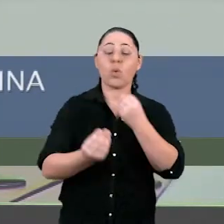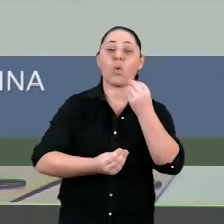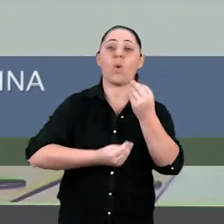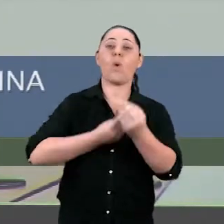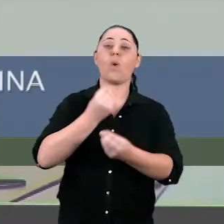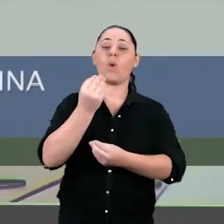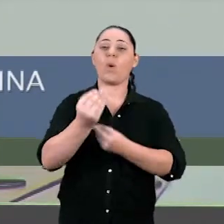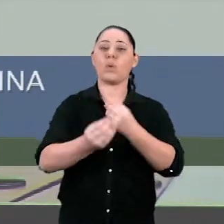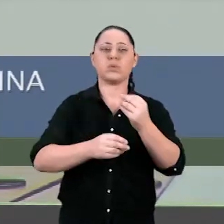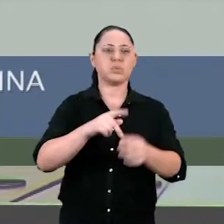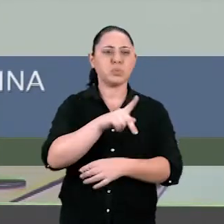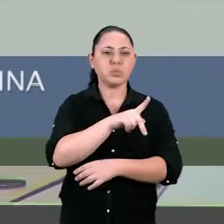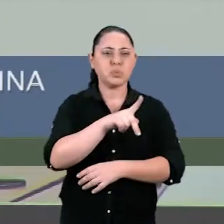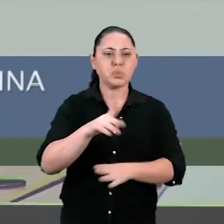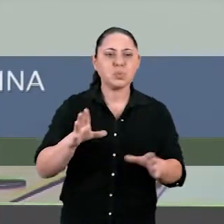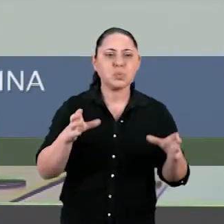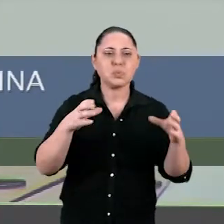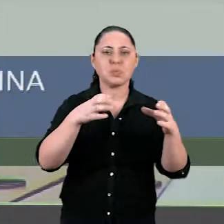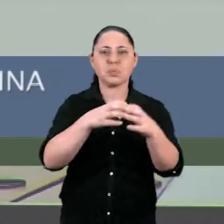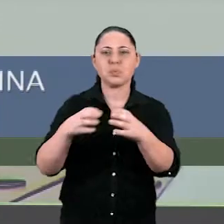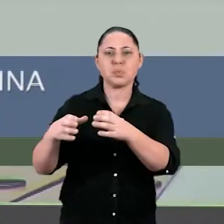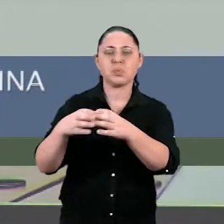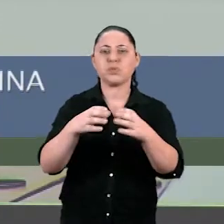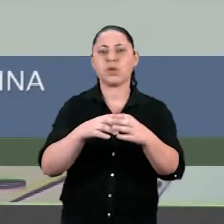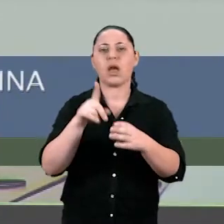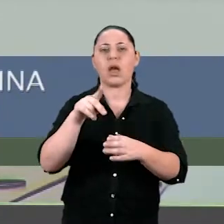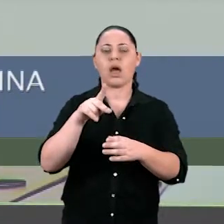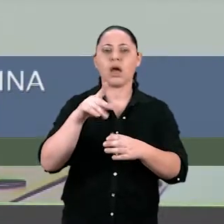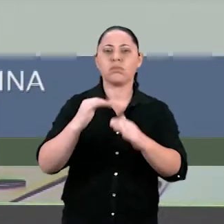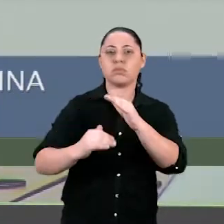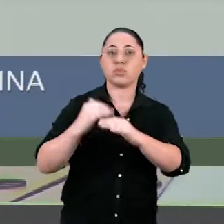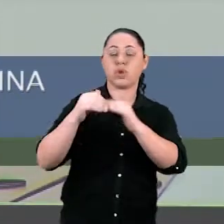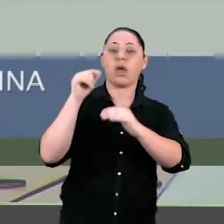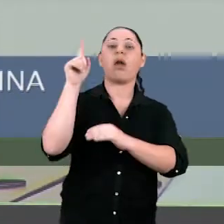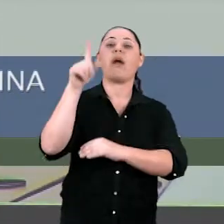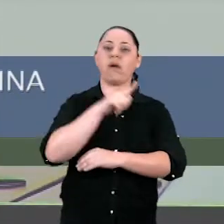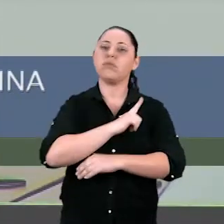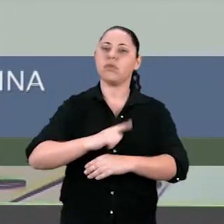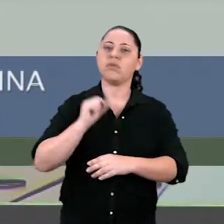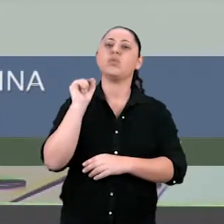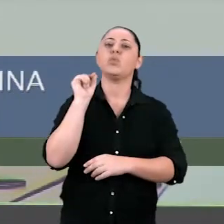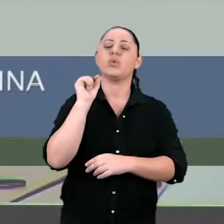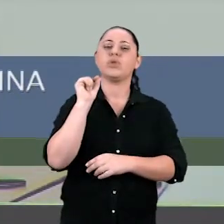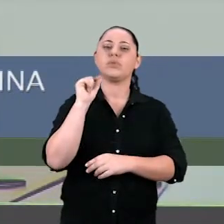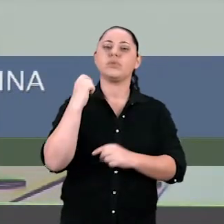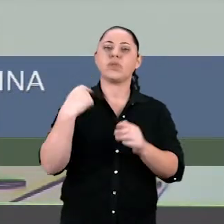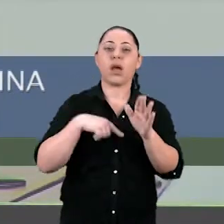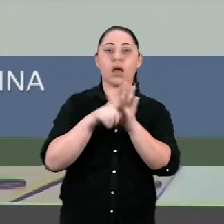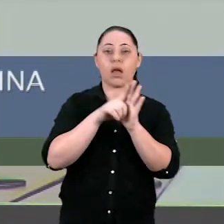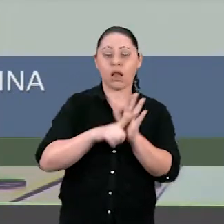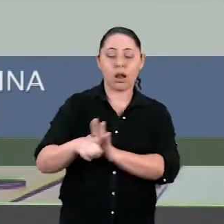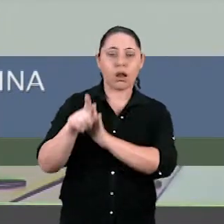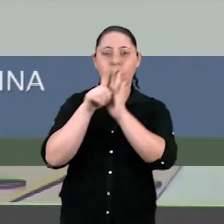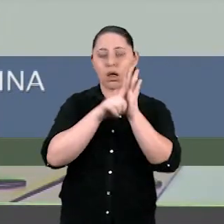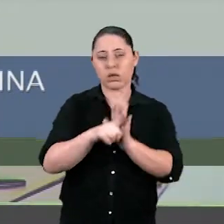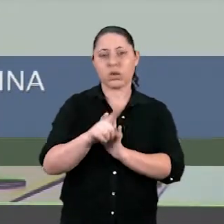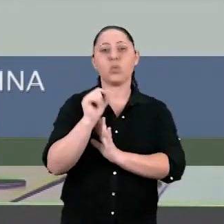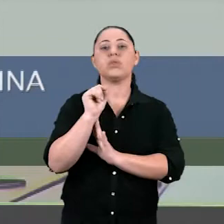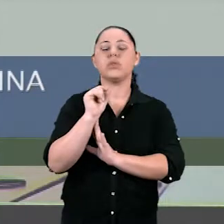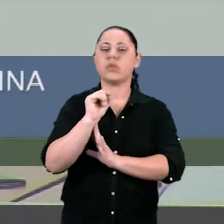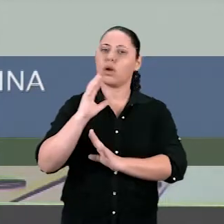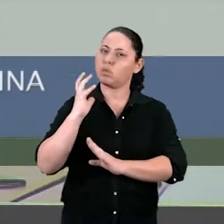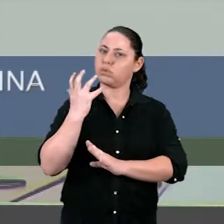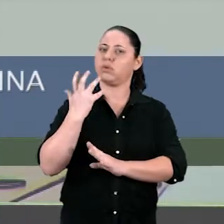que funcione, e a palavra-chave aqui é governabilidade, nós precisamos analisar esse fenômeno. Inclusive, para saber se, no